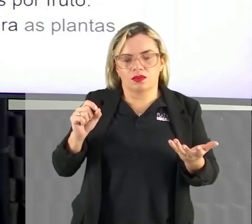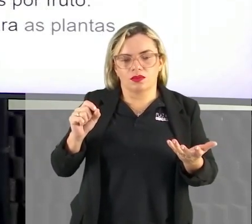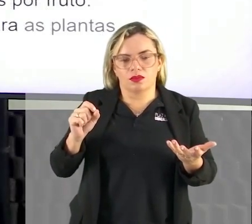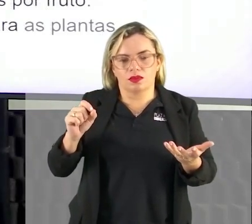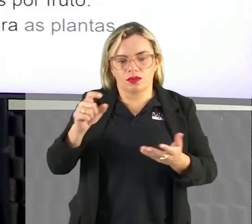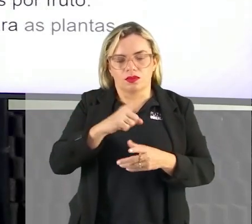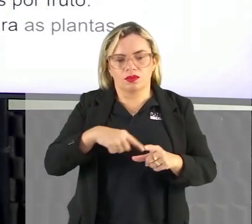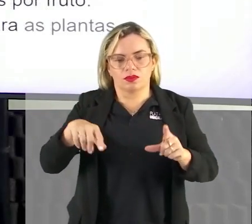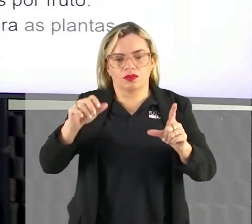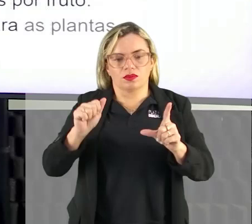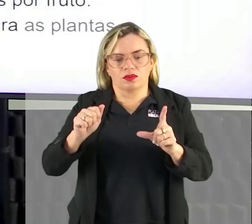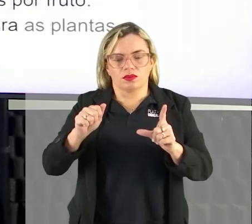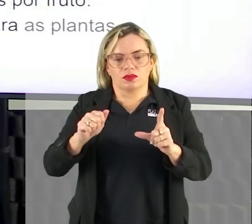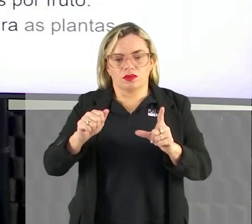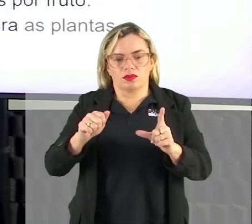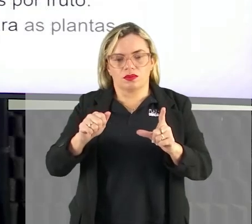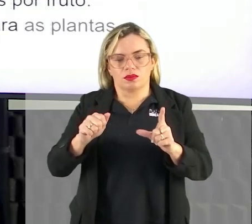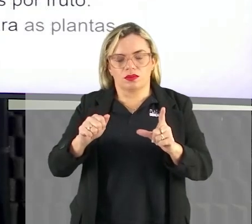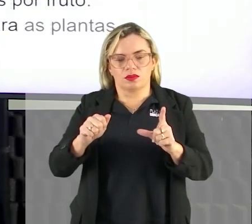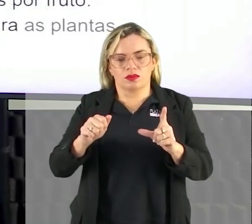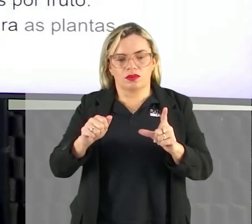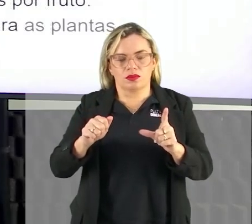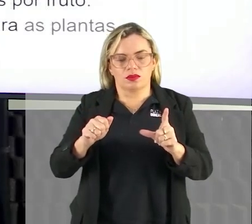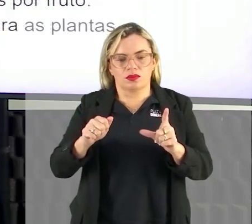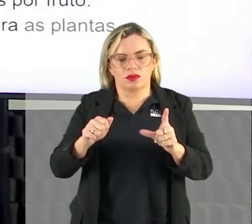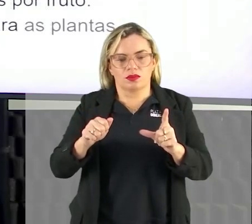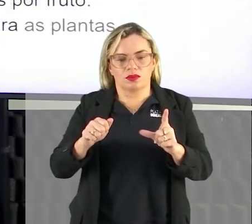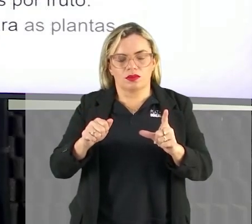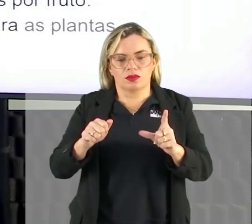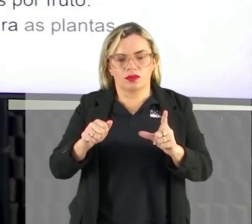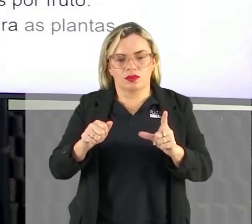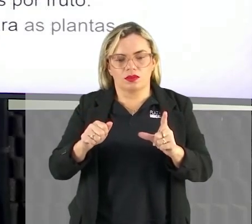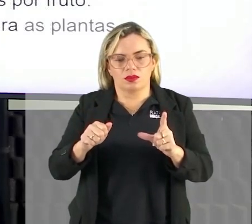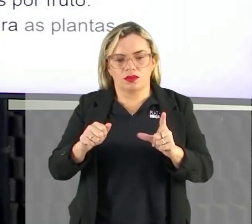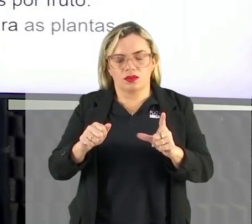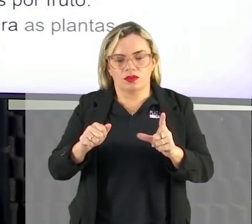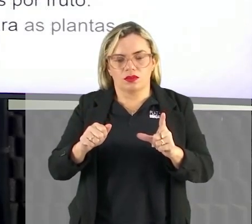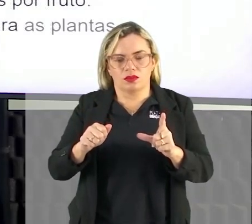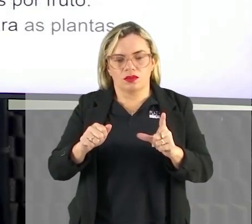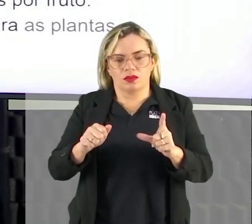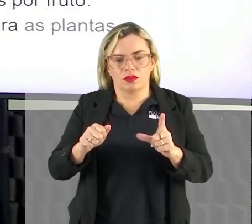a ver com a produção de flores, né? Então,